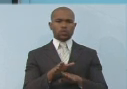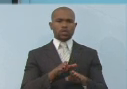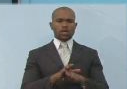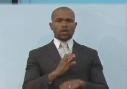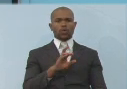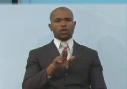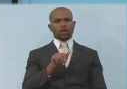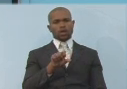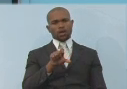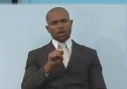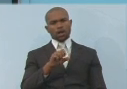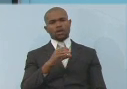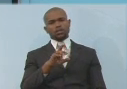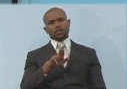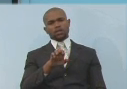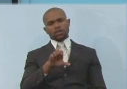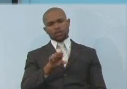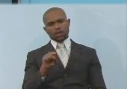no Arquivo Municipal também.